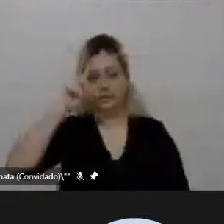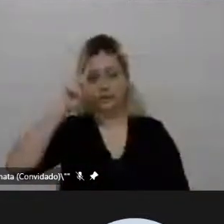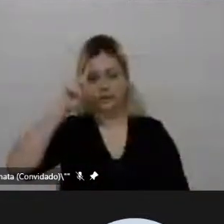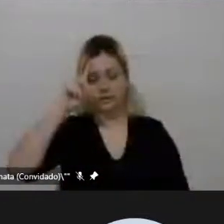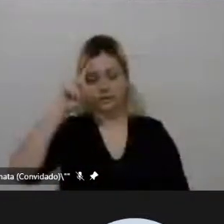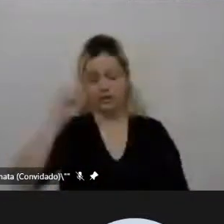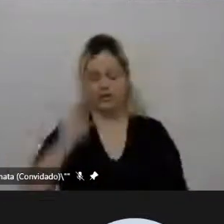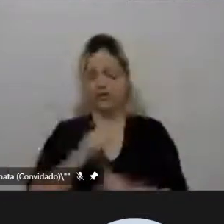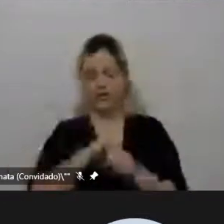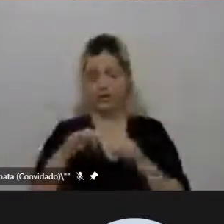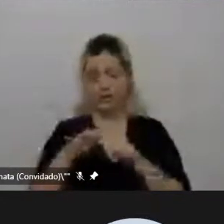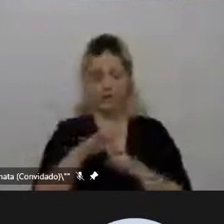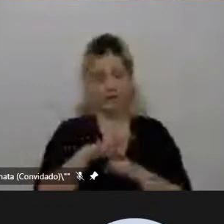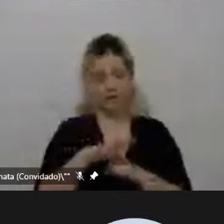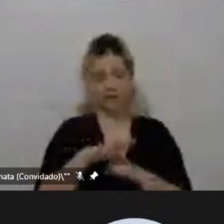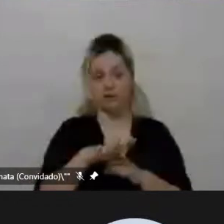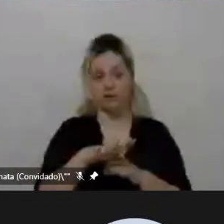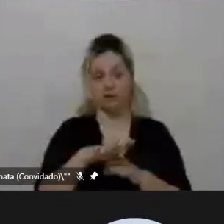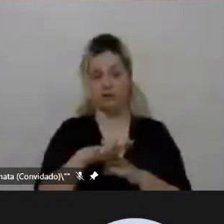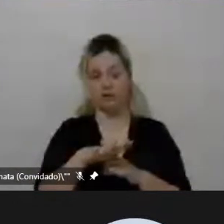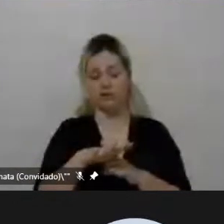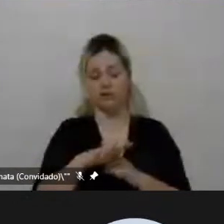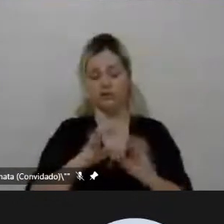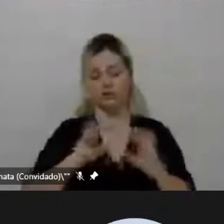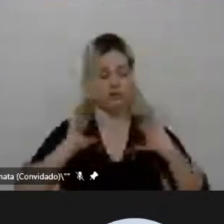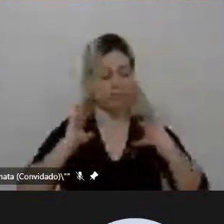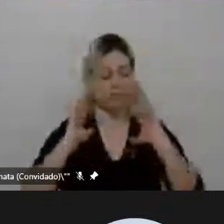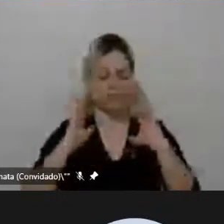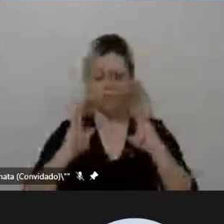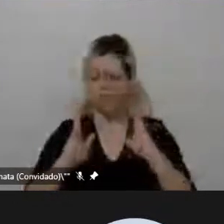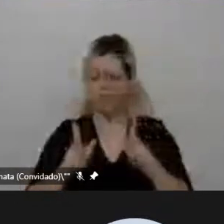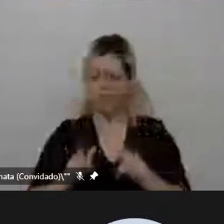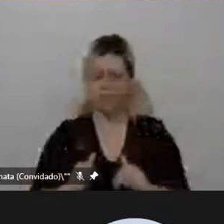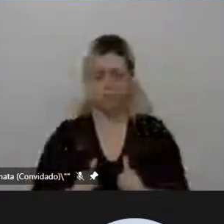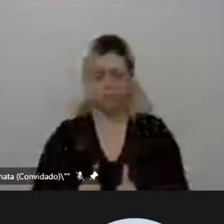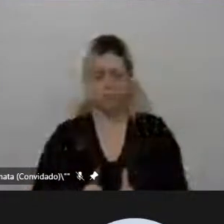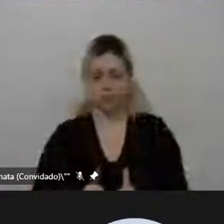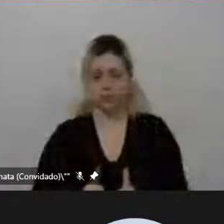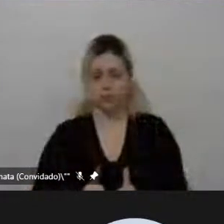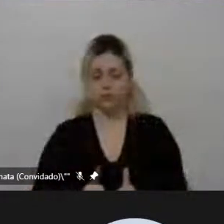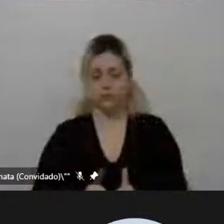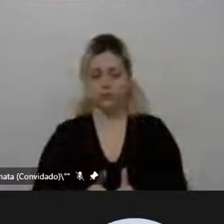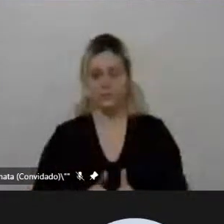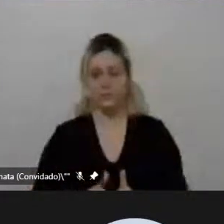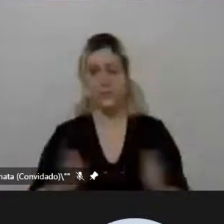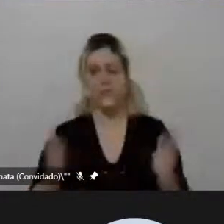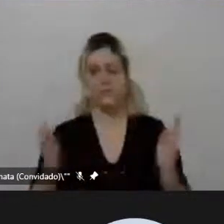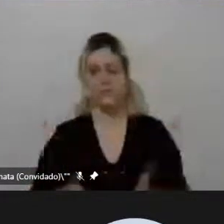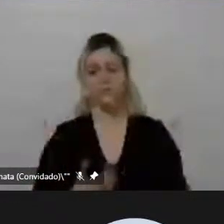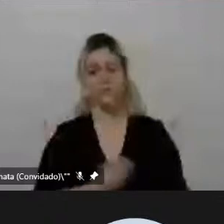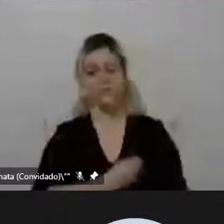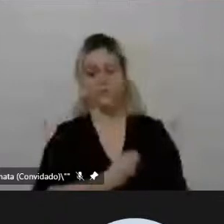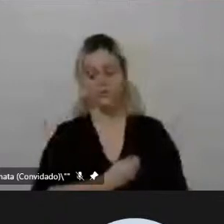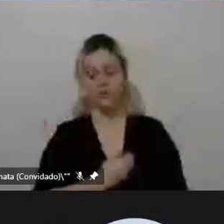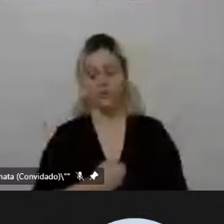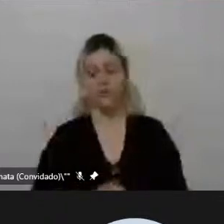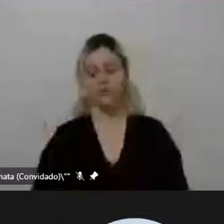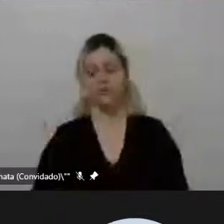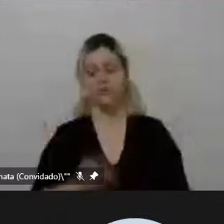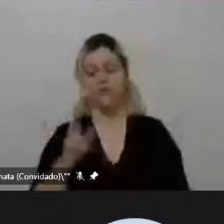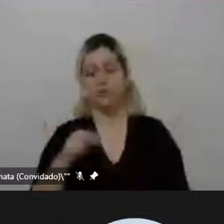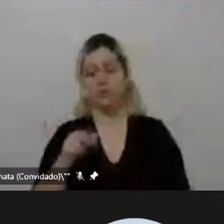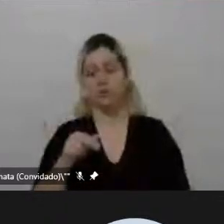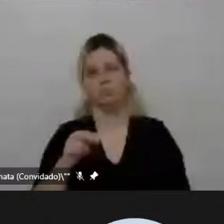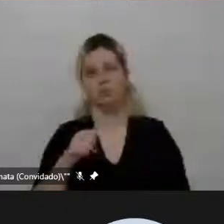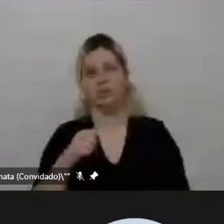da sociedade civil, de uma forma geral, da forma que a gente está vendo hoje, eu não sou pessimista, nunca fui, mas